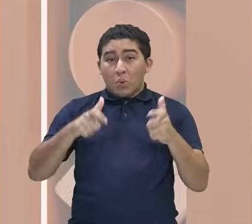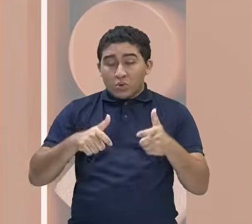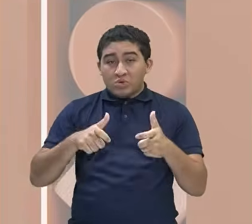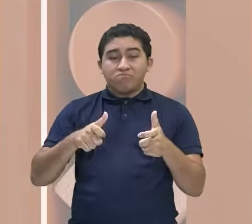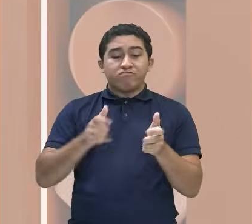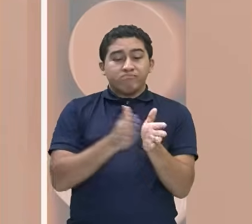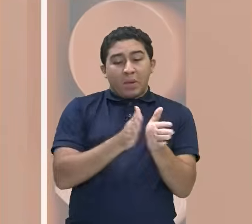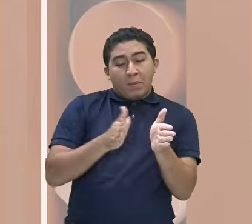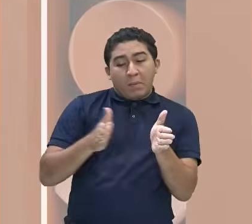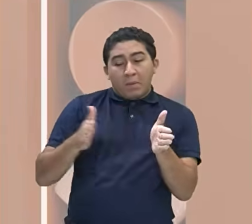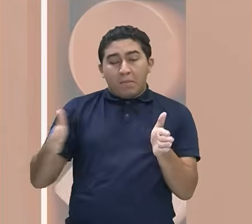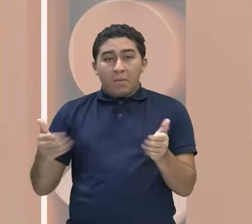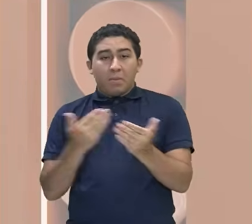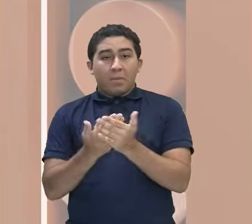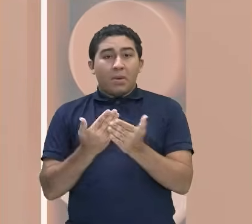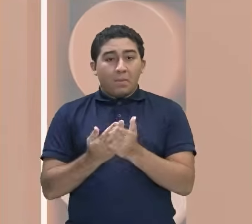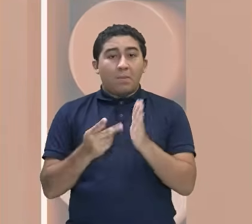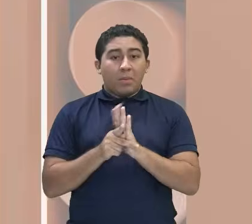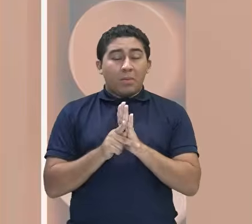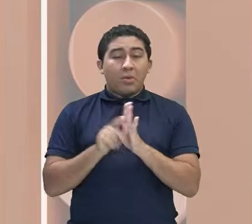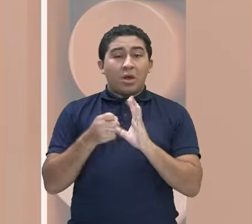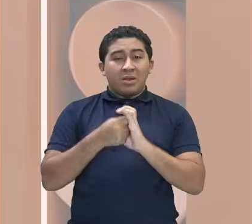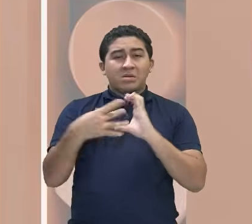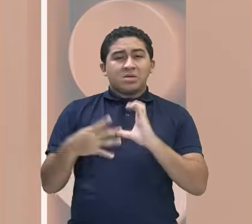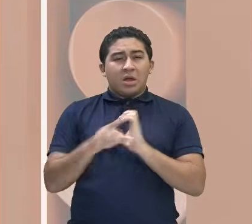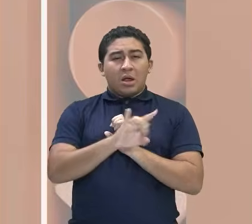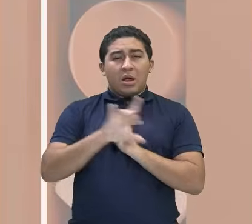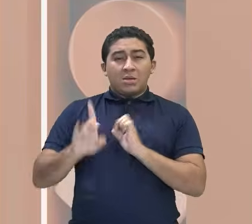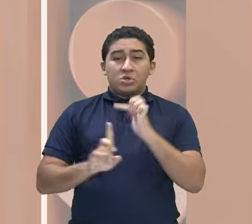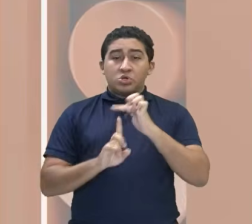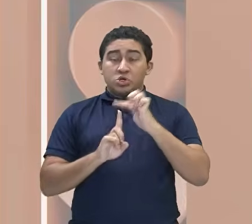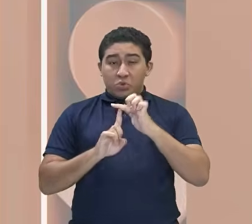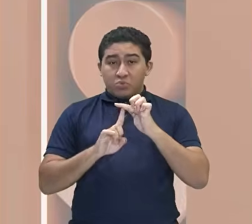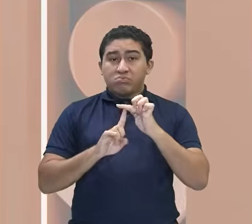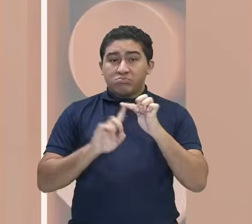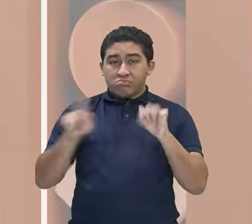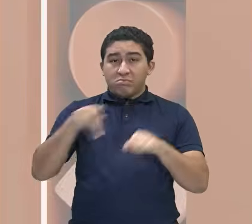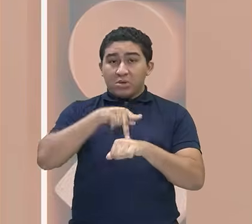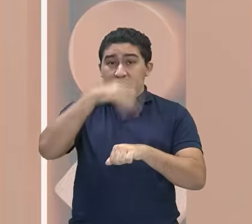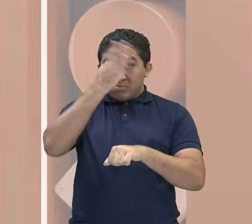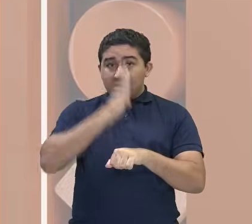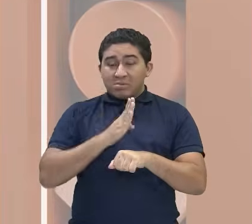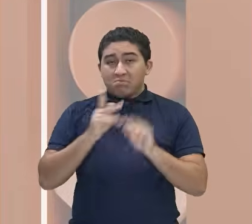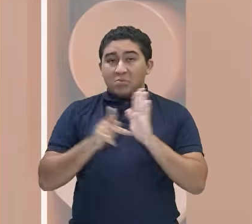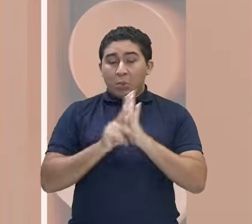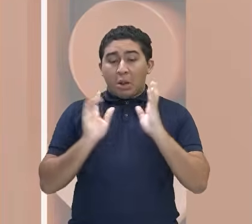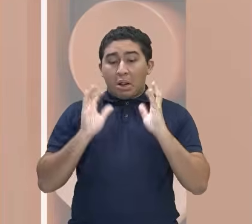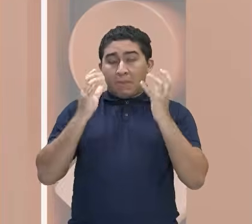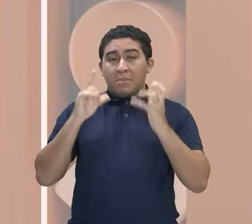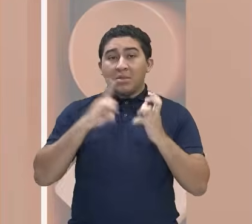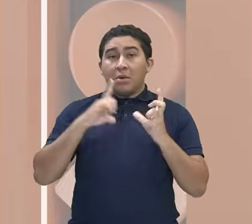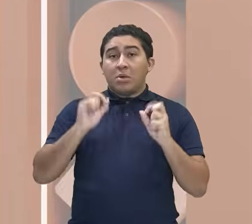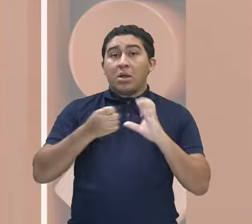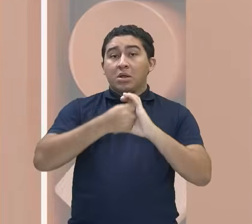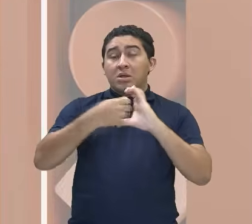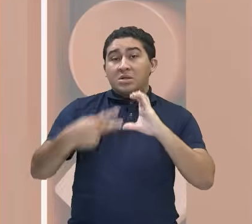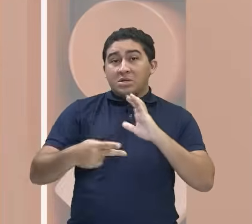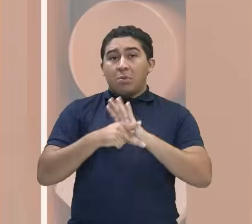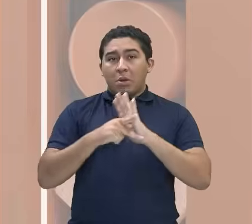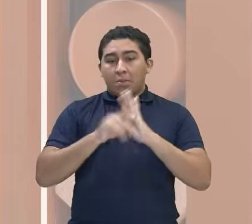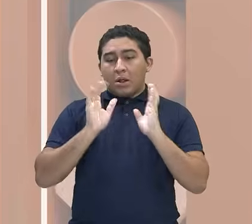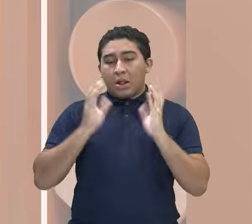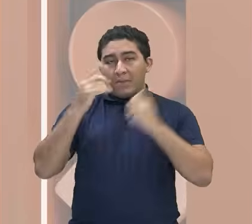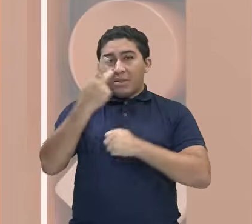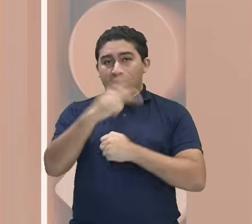longo período aí para caracterizar cada tipo de clima do território brasileiro, que vem através dos elementos